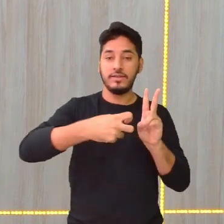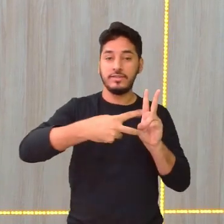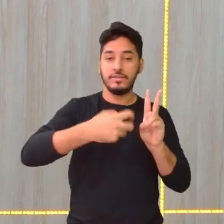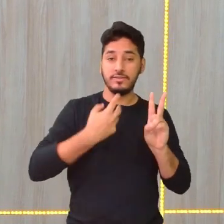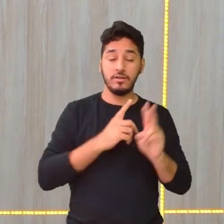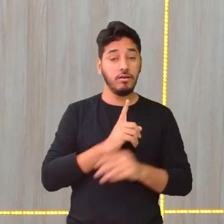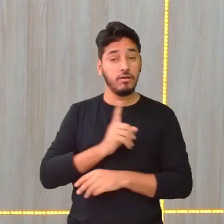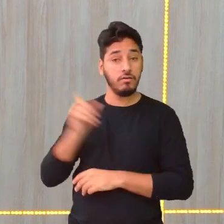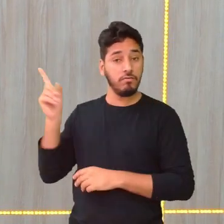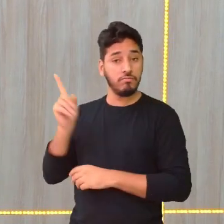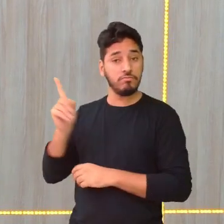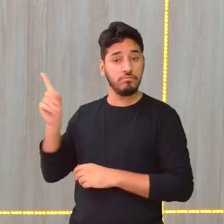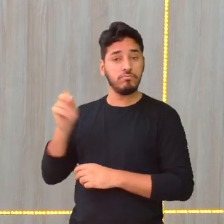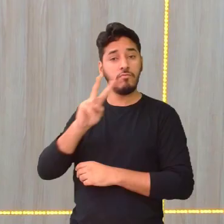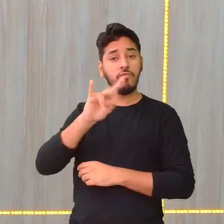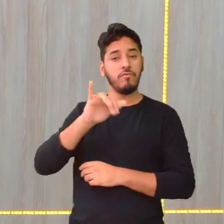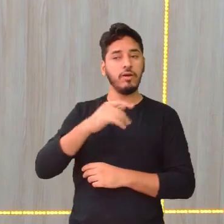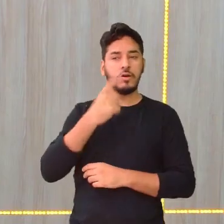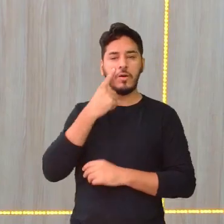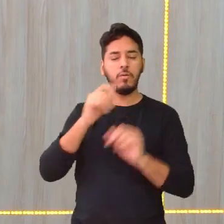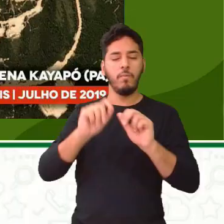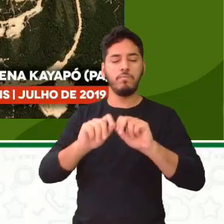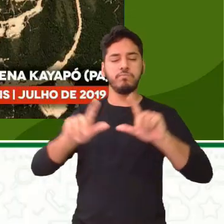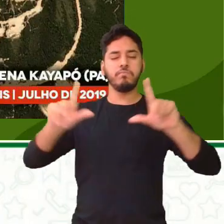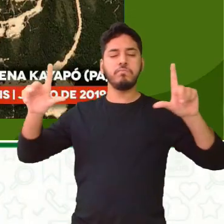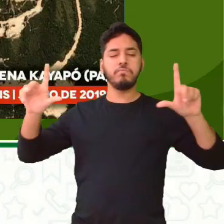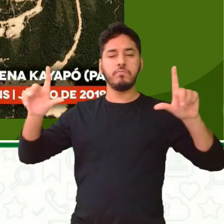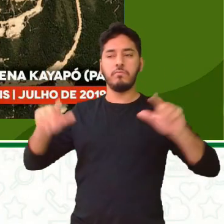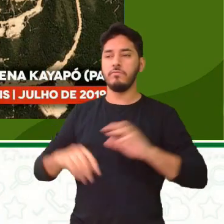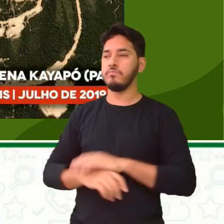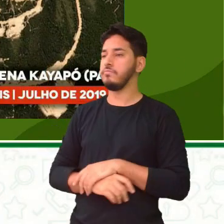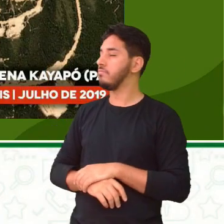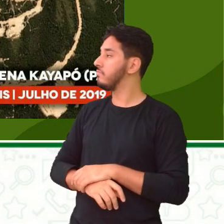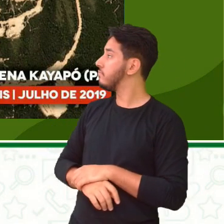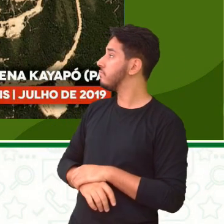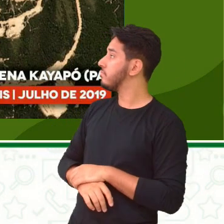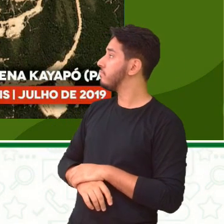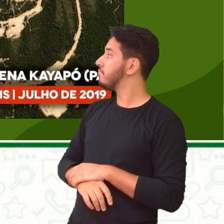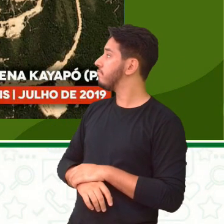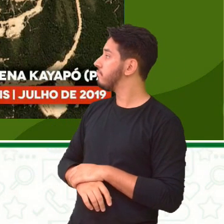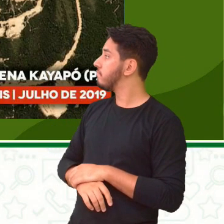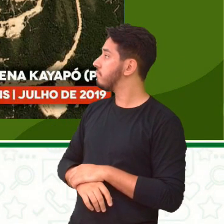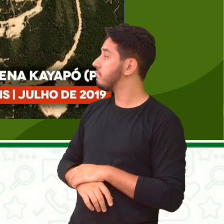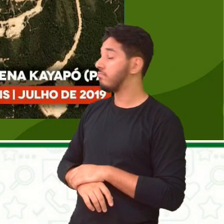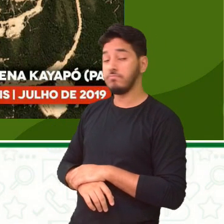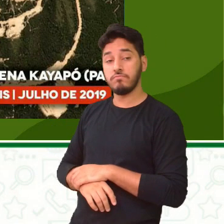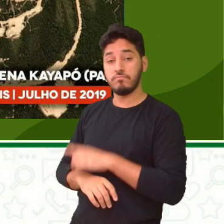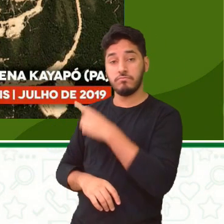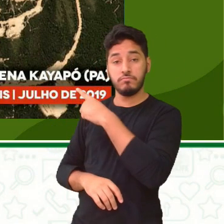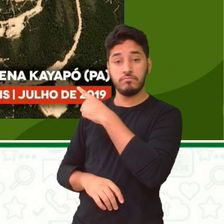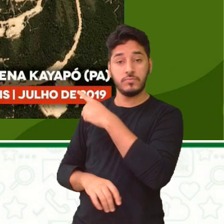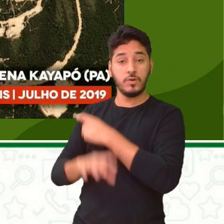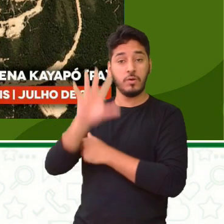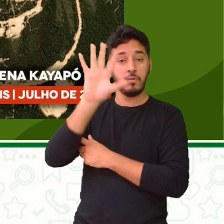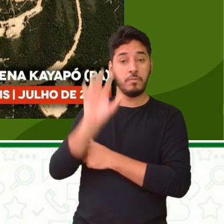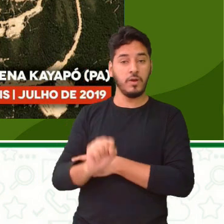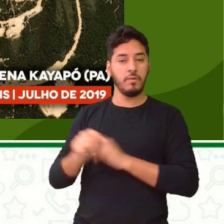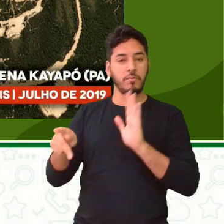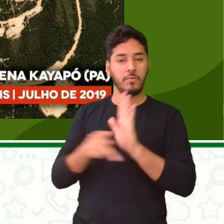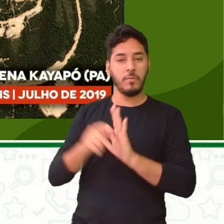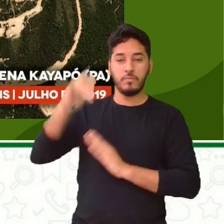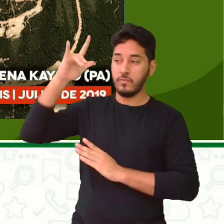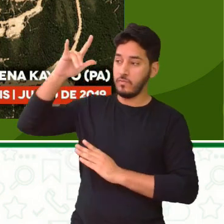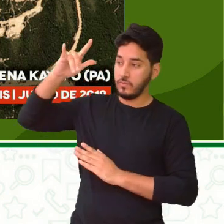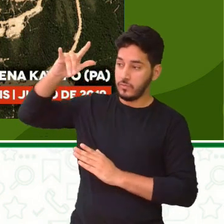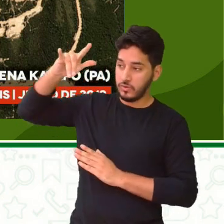terra indígena, né, vai chegar aí para vocês verem melhor de perto, né, é um mapa, uma foto de satélite, na verdade,